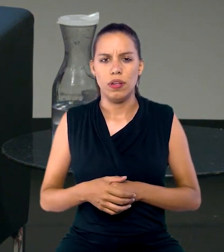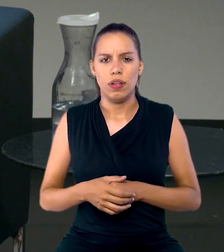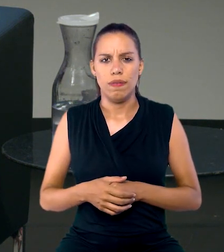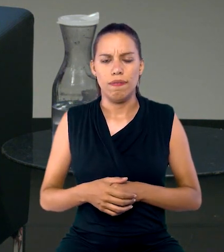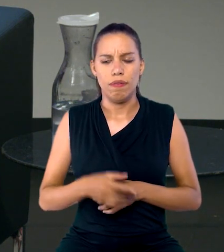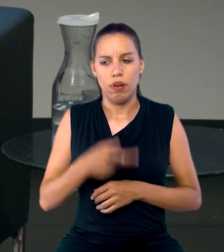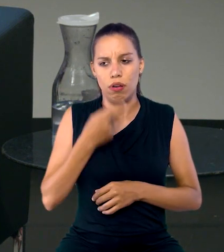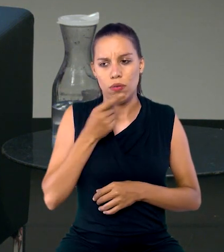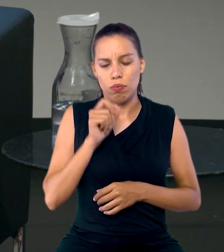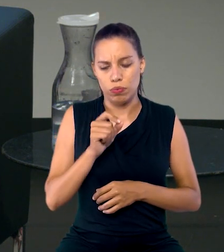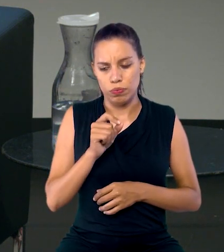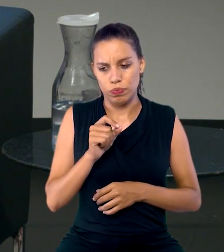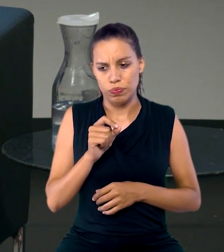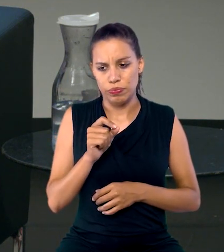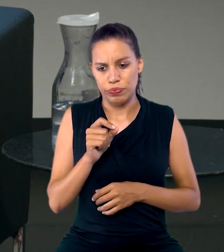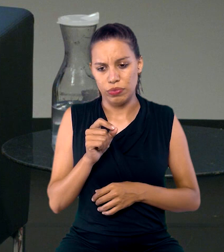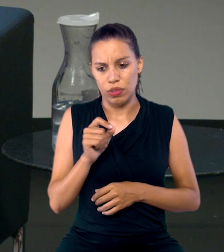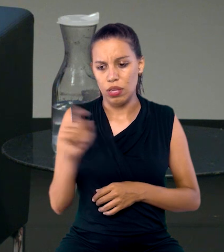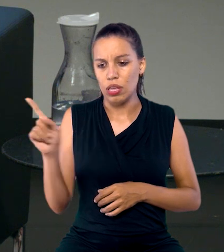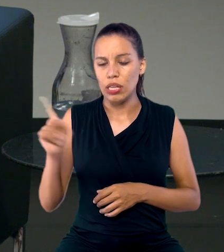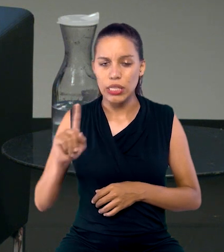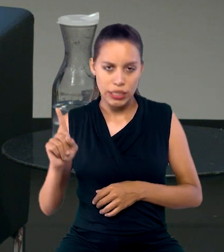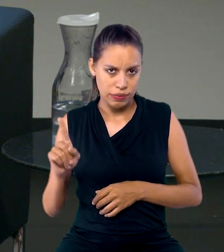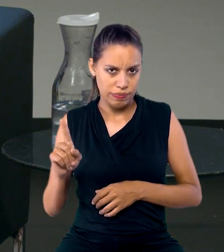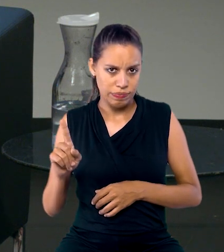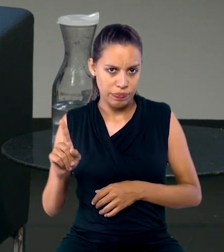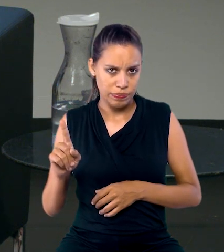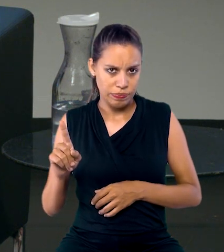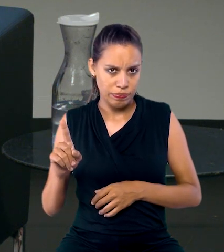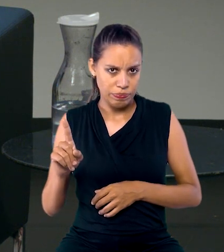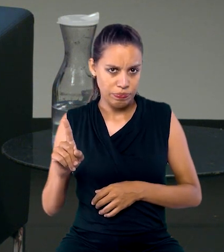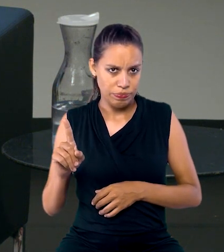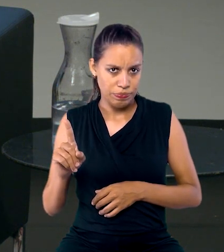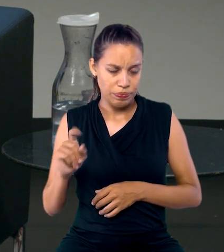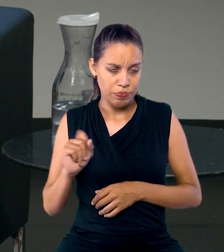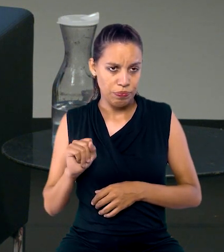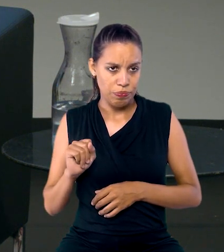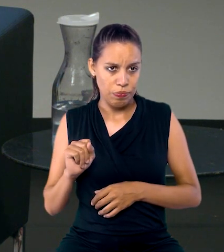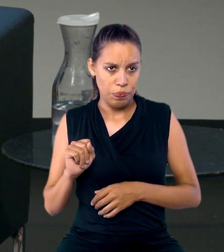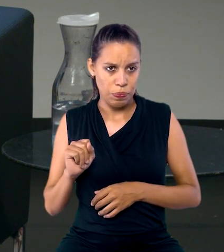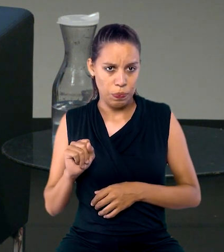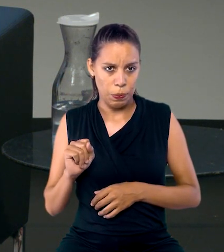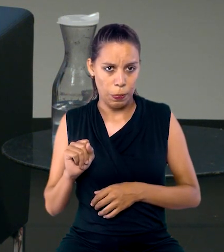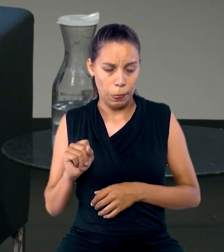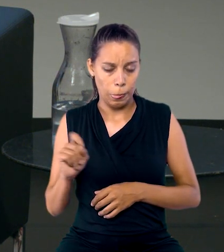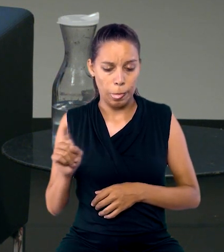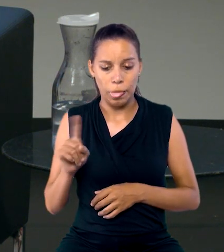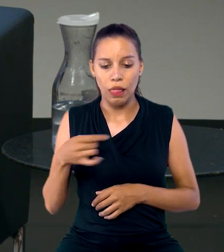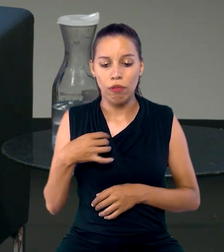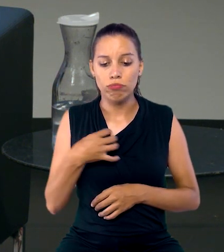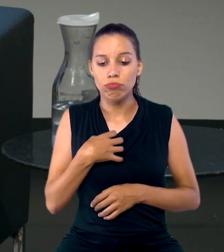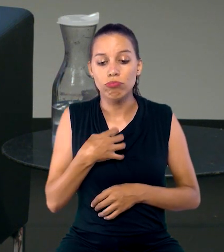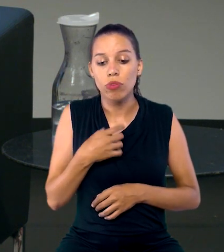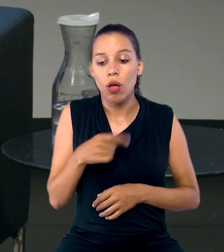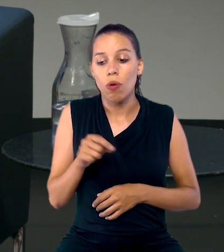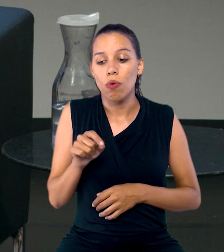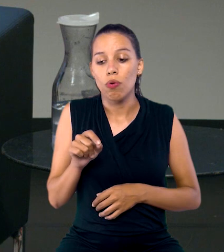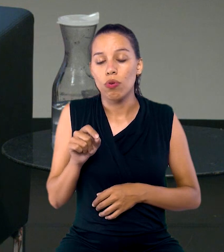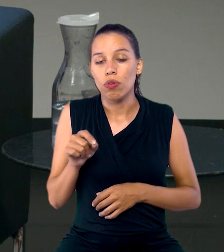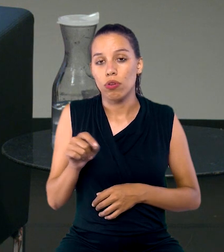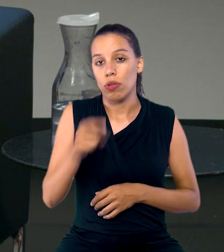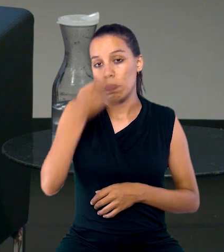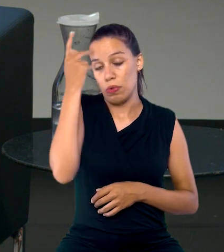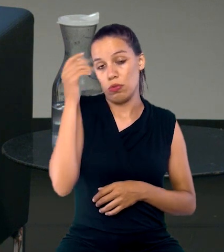Latour falava, né? Que ele dizia que o negacionismo é a maneira que